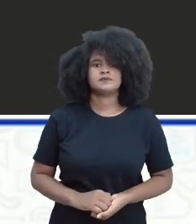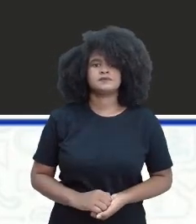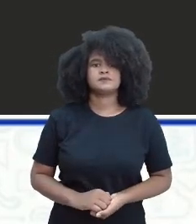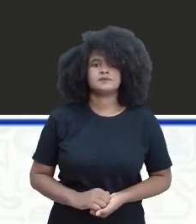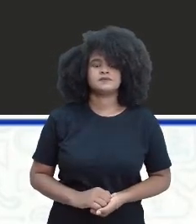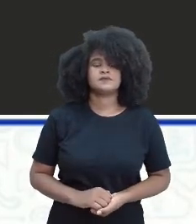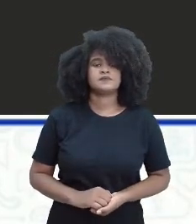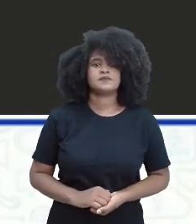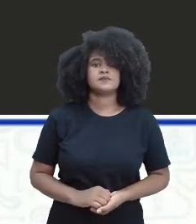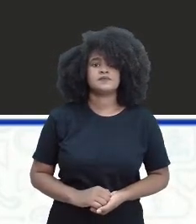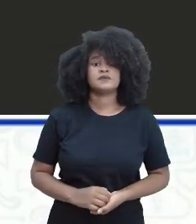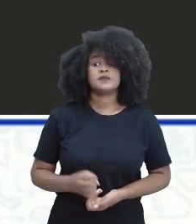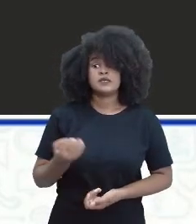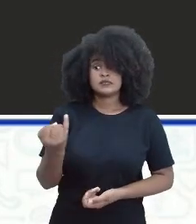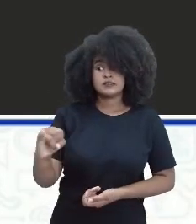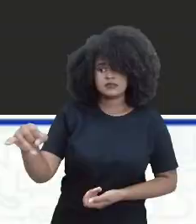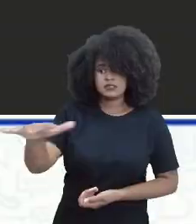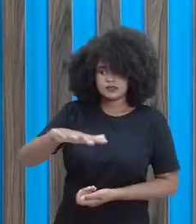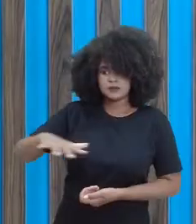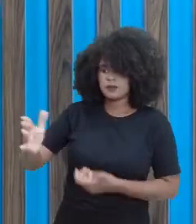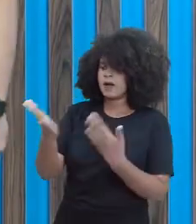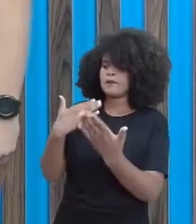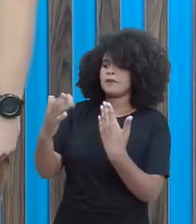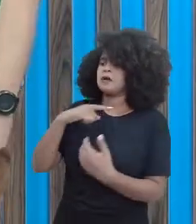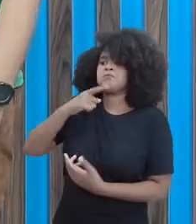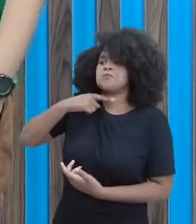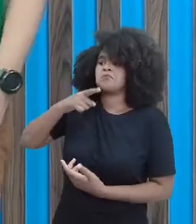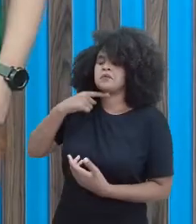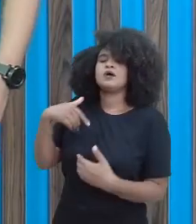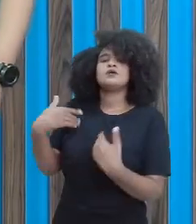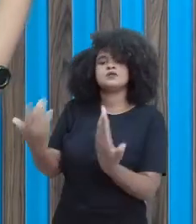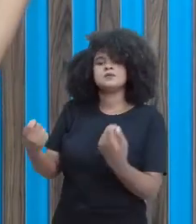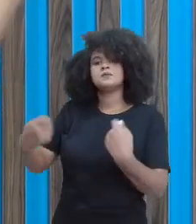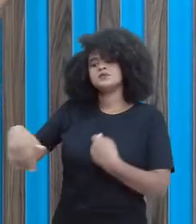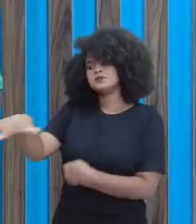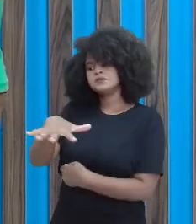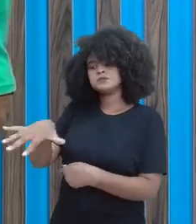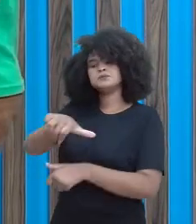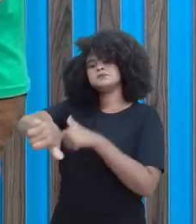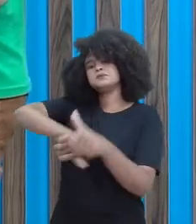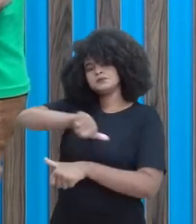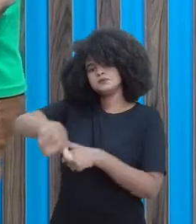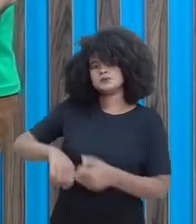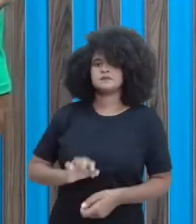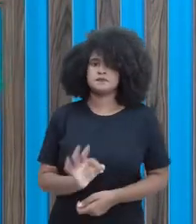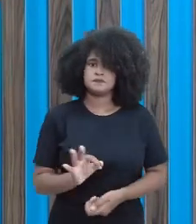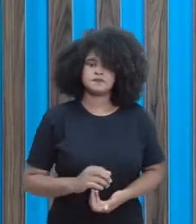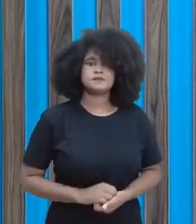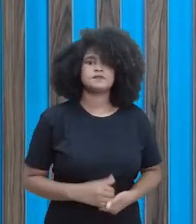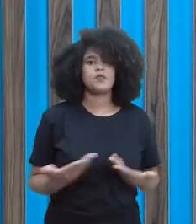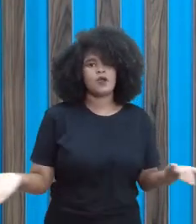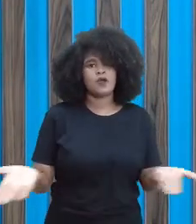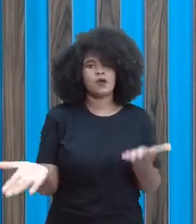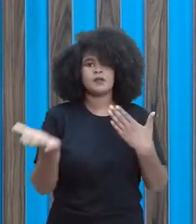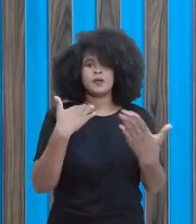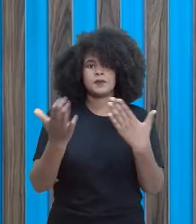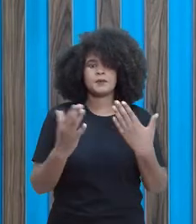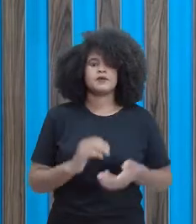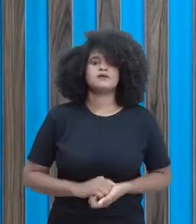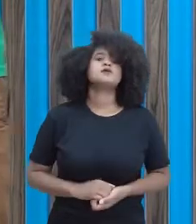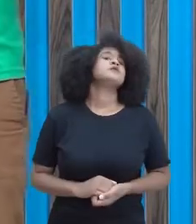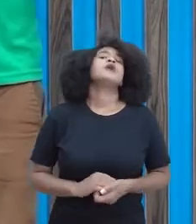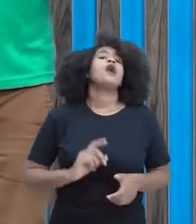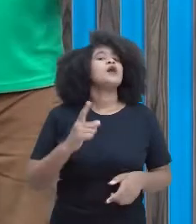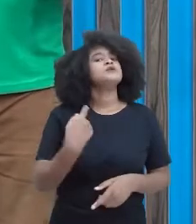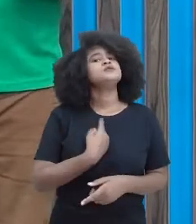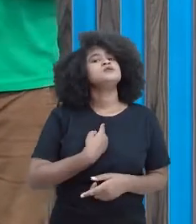lá. Então, se a estrutura não permite o diálogo, a estrutura deve ser mudada, certo? Então vamos lá. Vamos para o diálogo. Analisando os